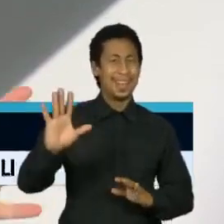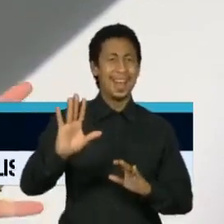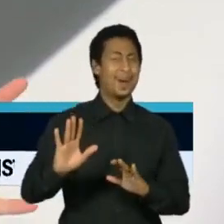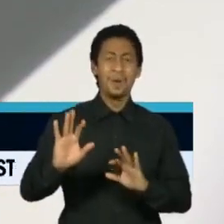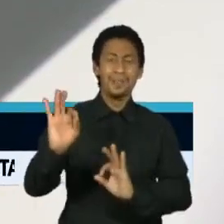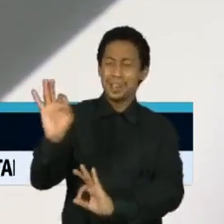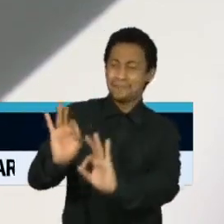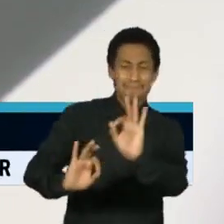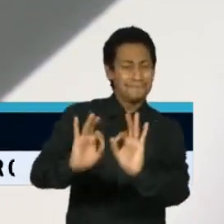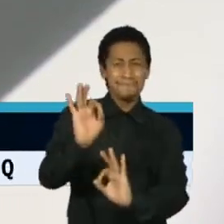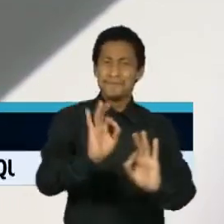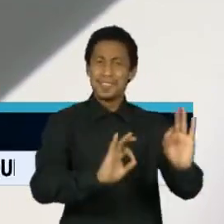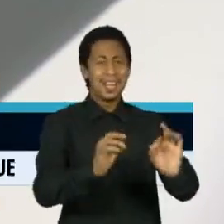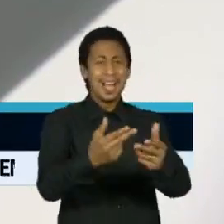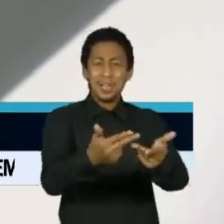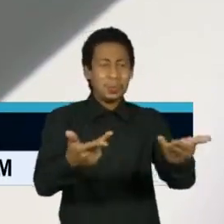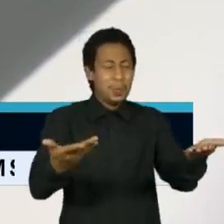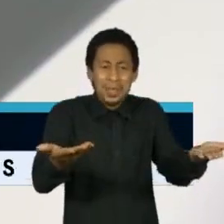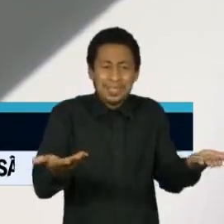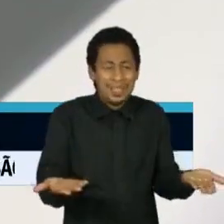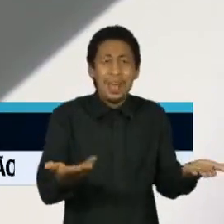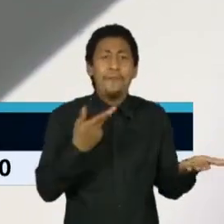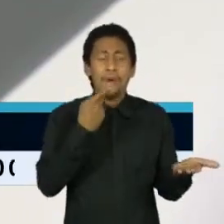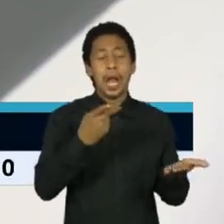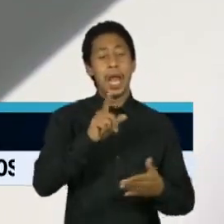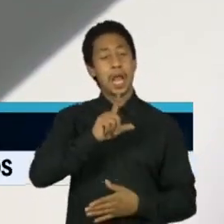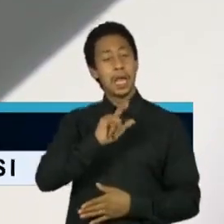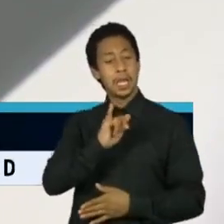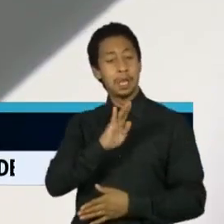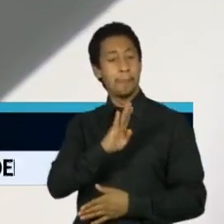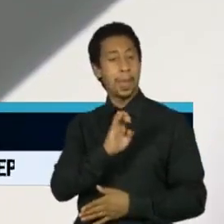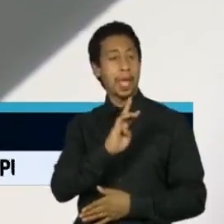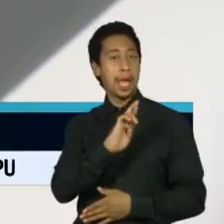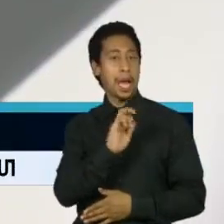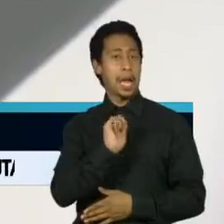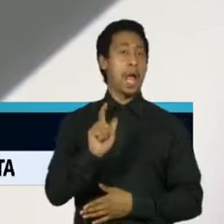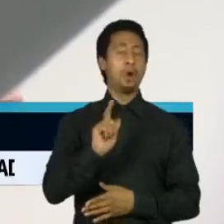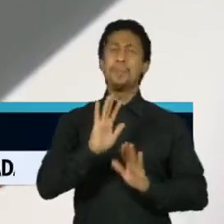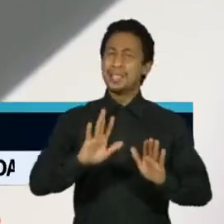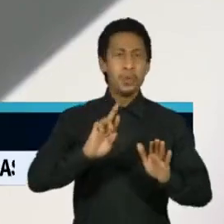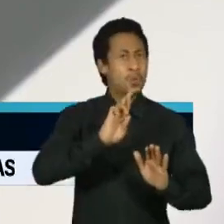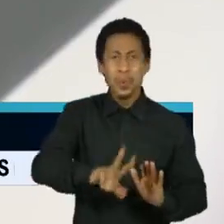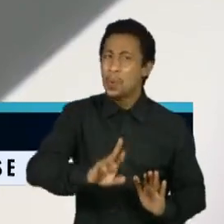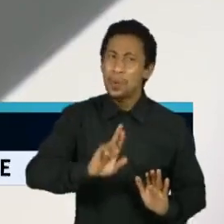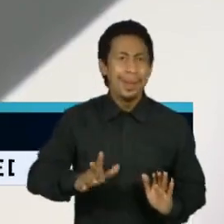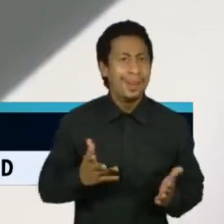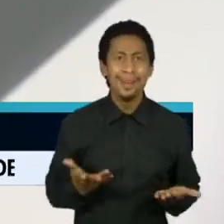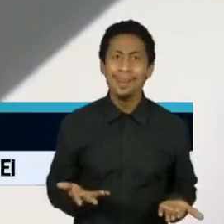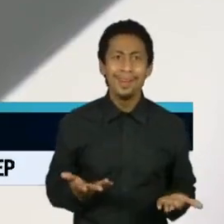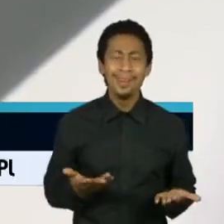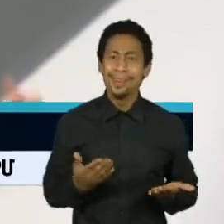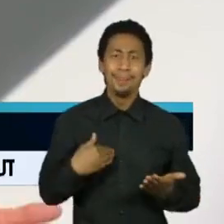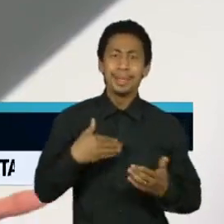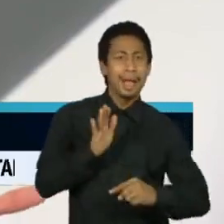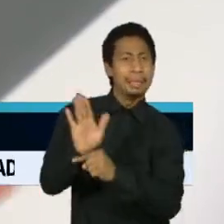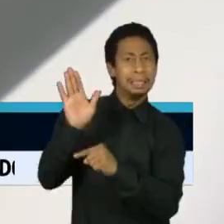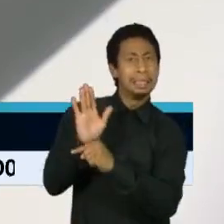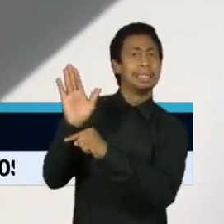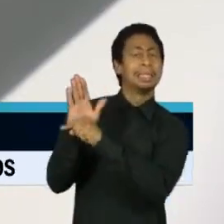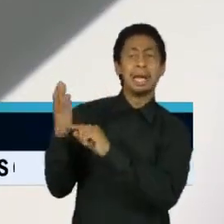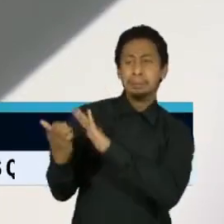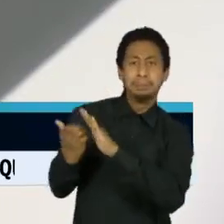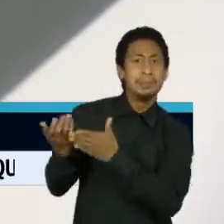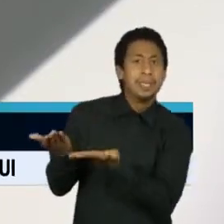nada de liberal, né? Então, assim, você sempre sai dessa mesma pressuposto. É preciso flexibilizar o mercado de trabalho, porque isso vai gerar mais